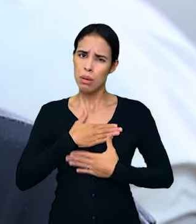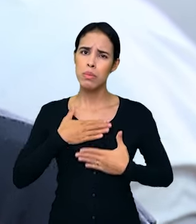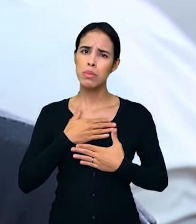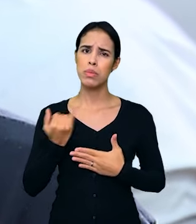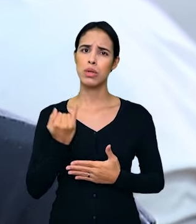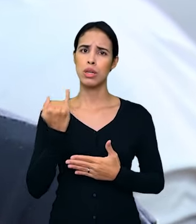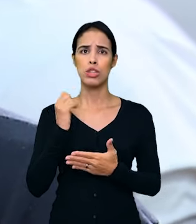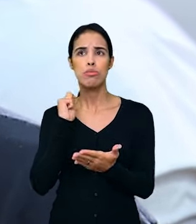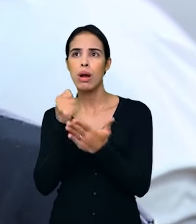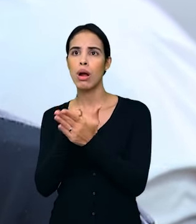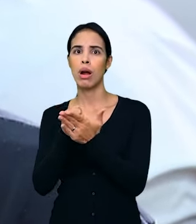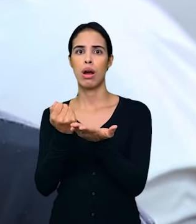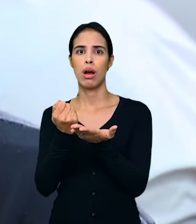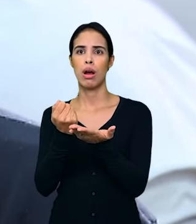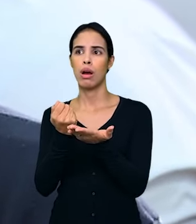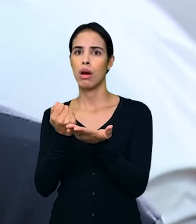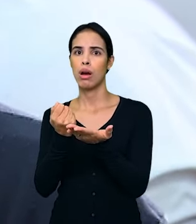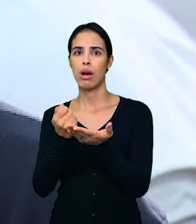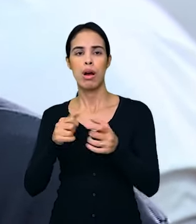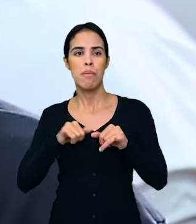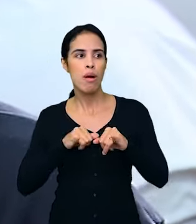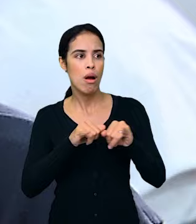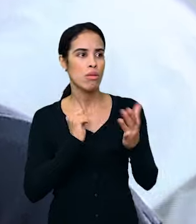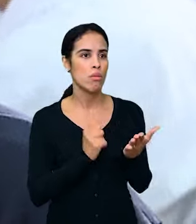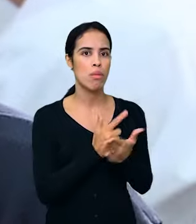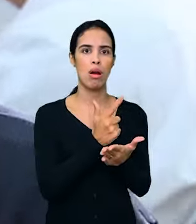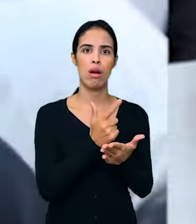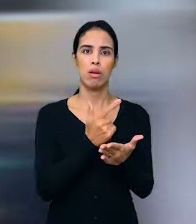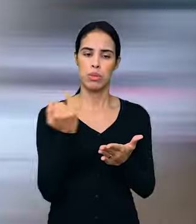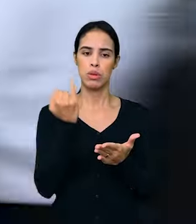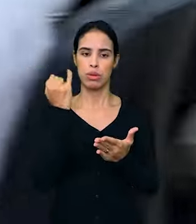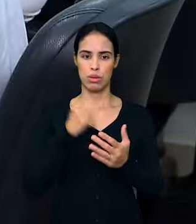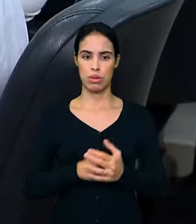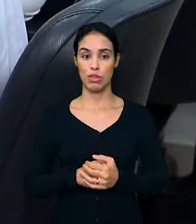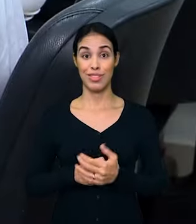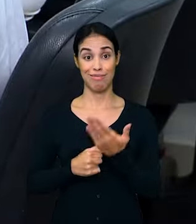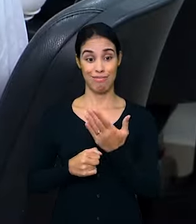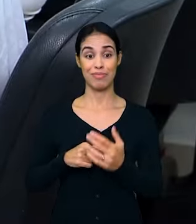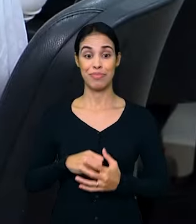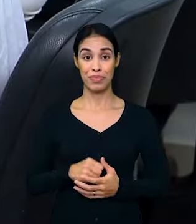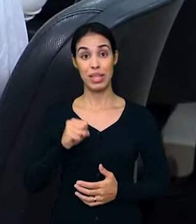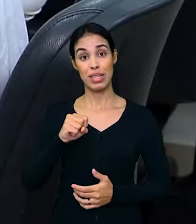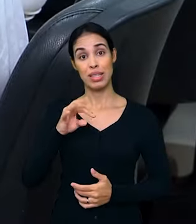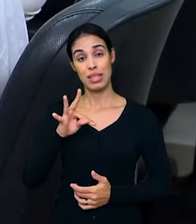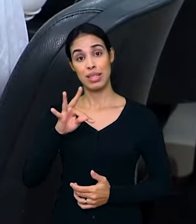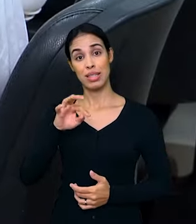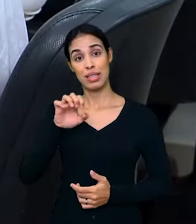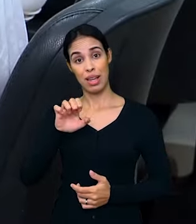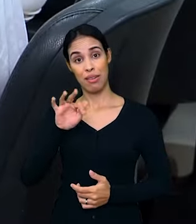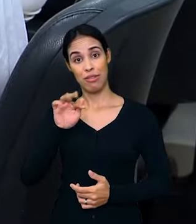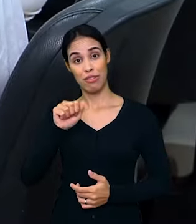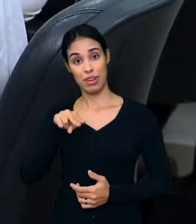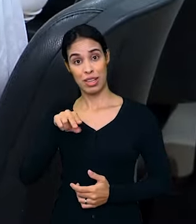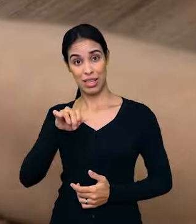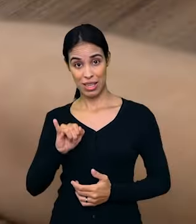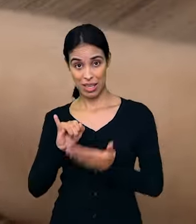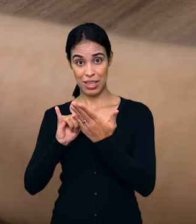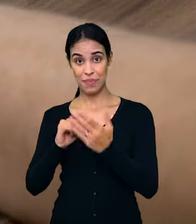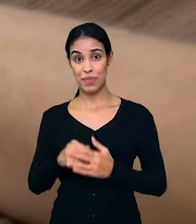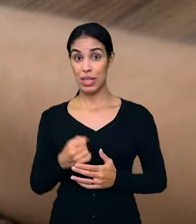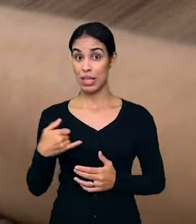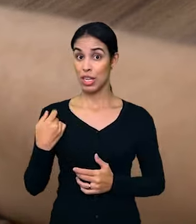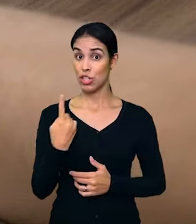eu acho prazeroso. Pagar uma conta, fazer a compra do mês, por exemplo. No caso de Stephanie, 18 anos, o vínculo entre